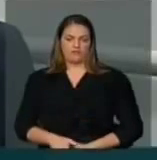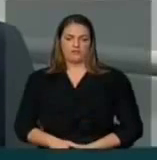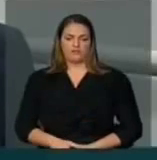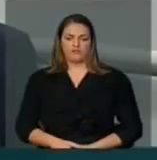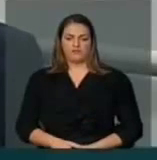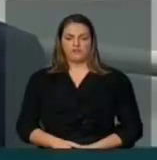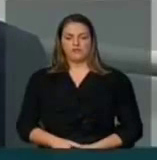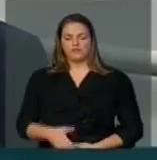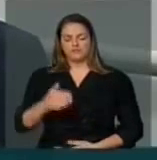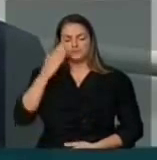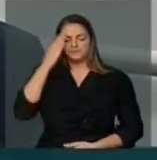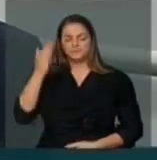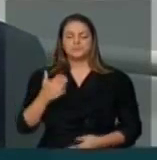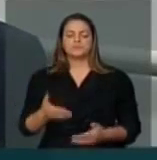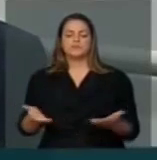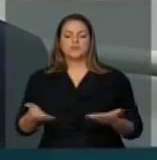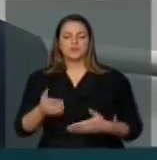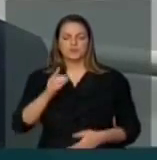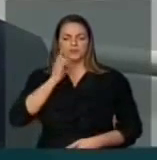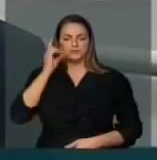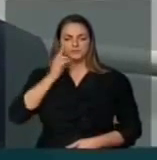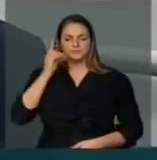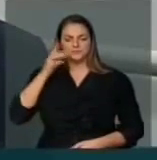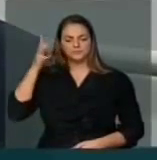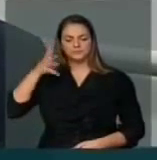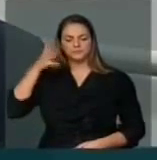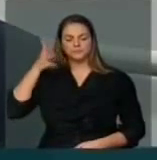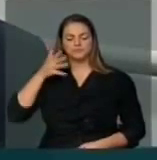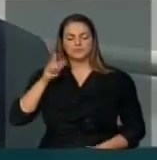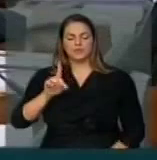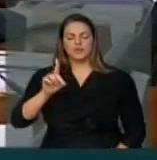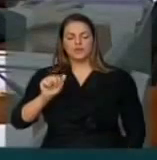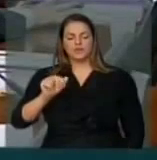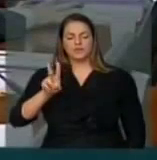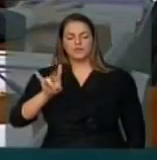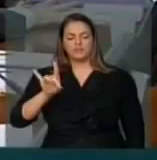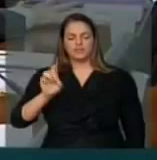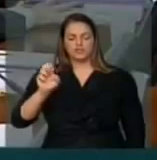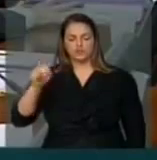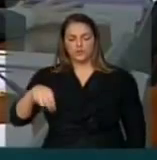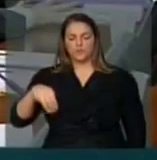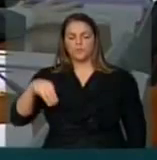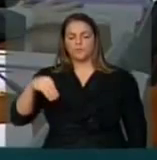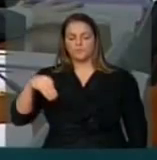Agradeço. Vossa Excelência, passa a palavra ao próximo orador inscrito, o deputado Davidson Magalhães.